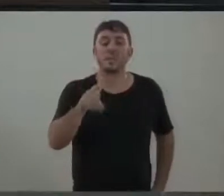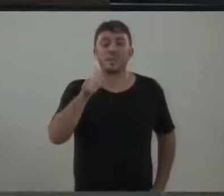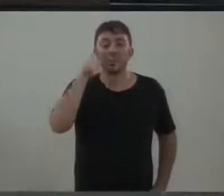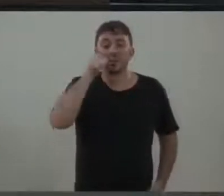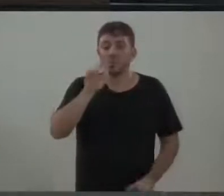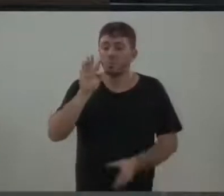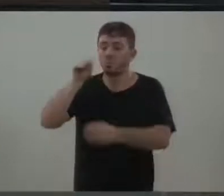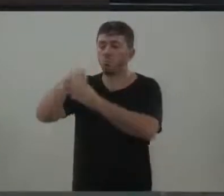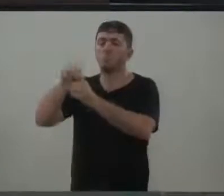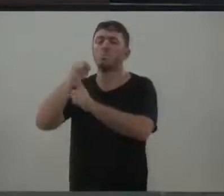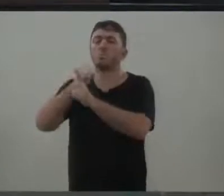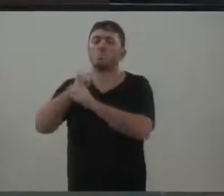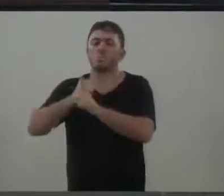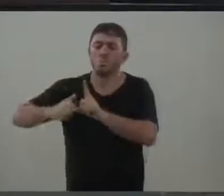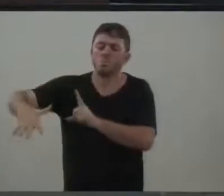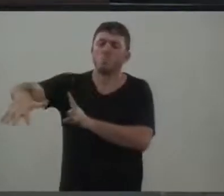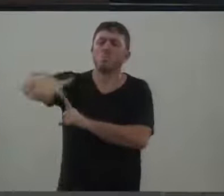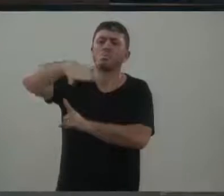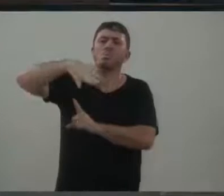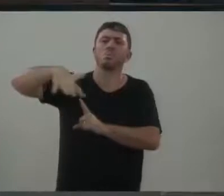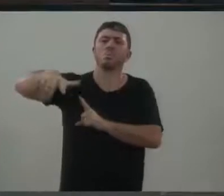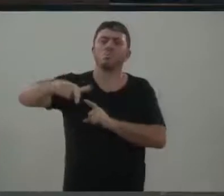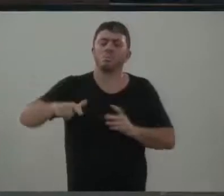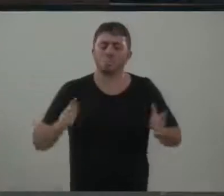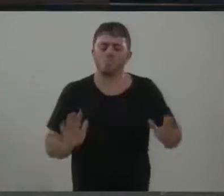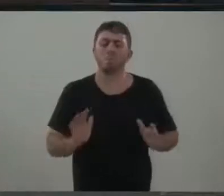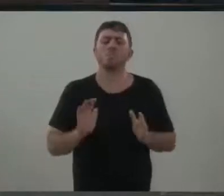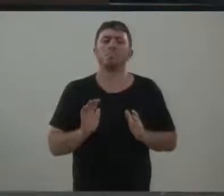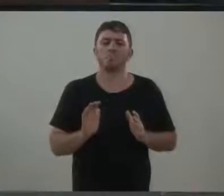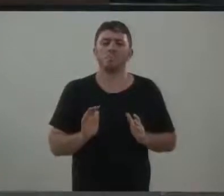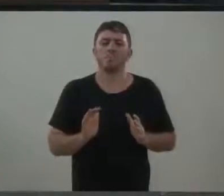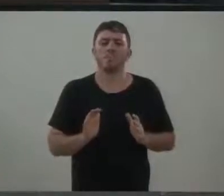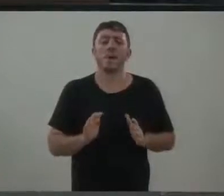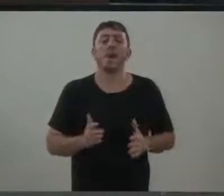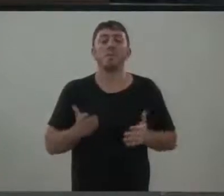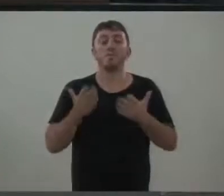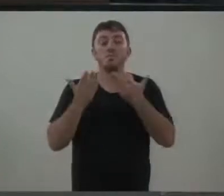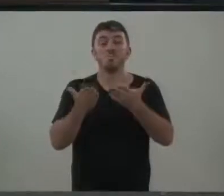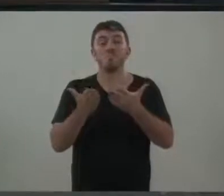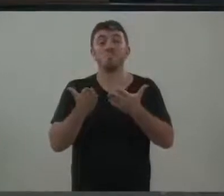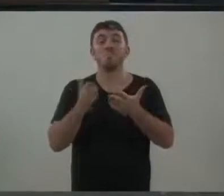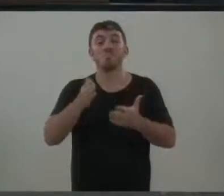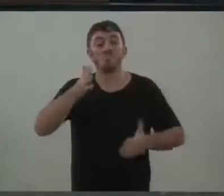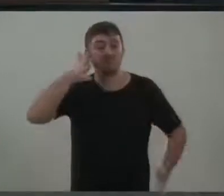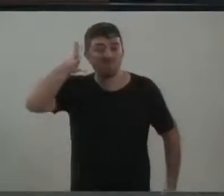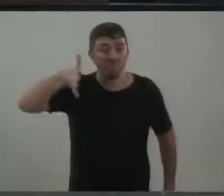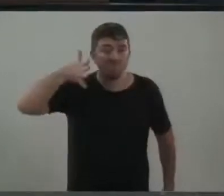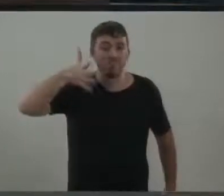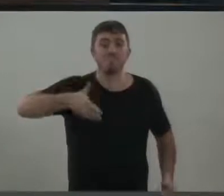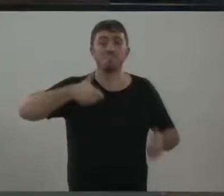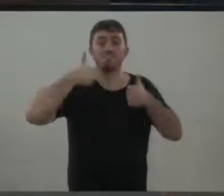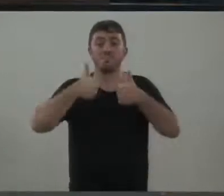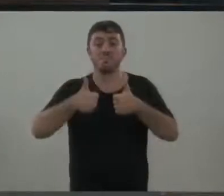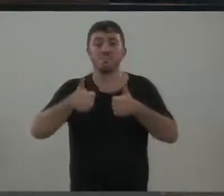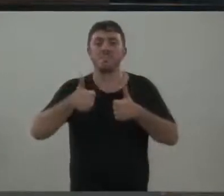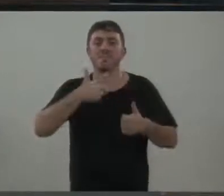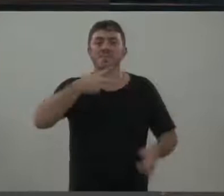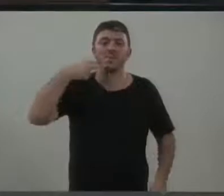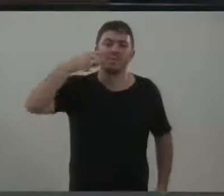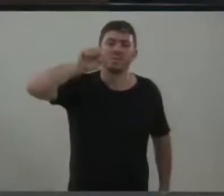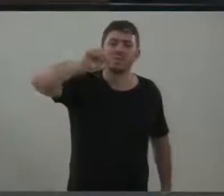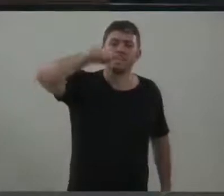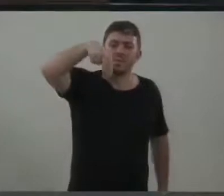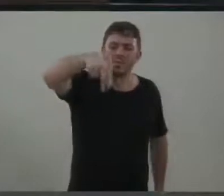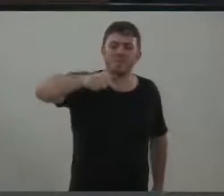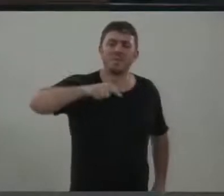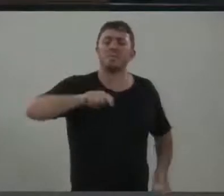um todo, né? E você veio terminando, né, a fala também com a Ana Genesini,